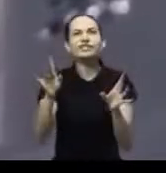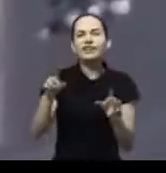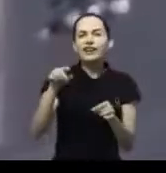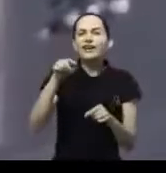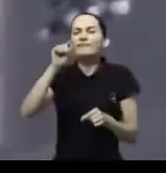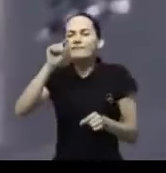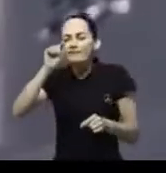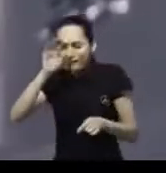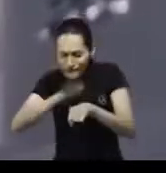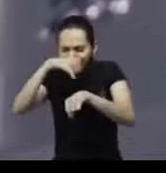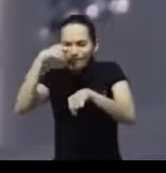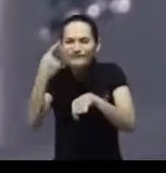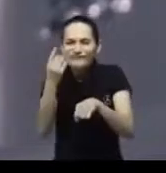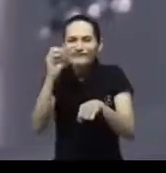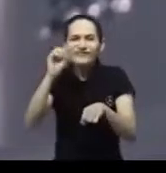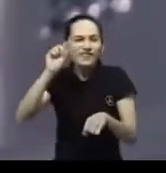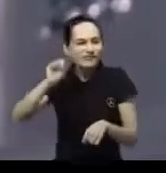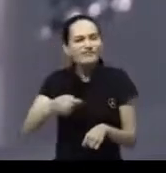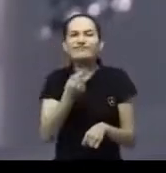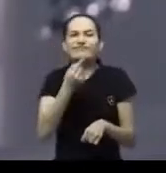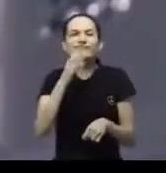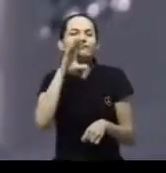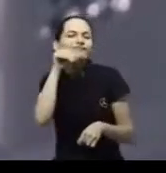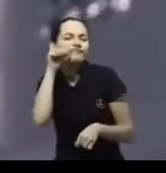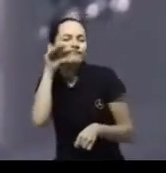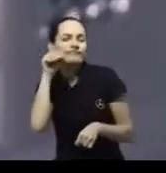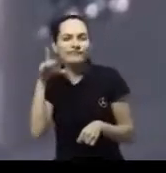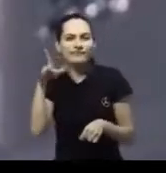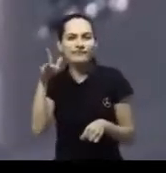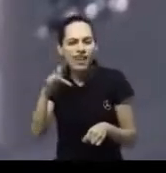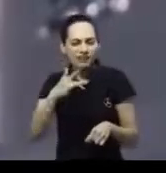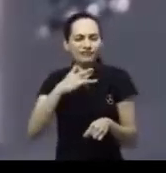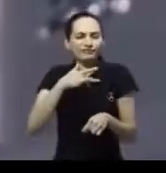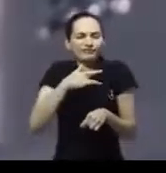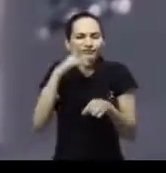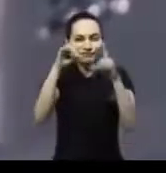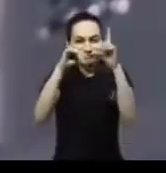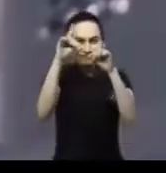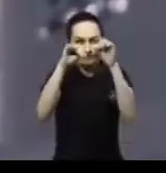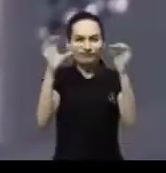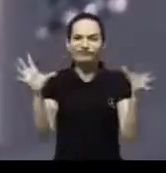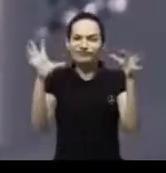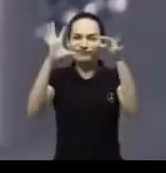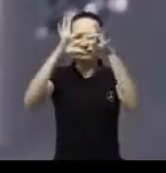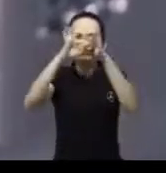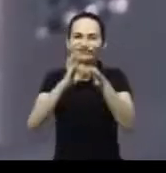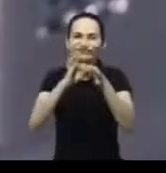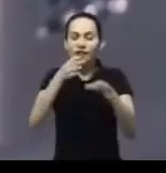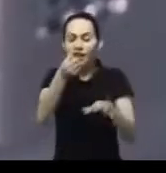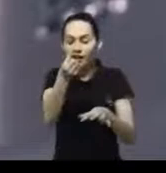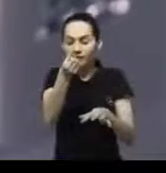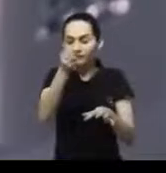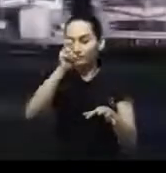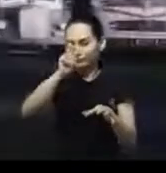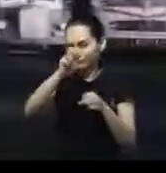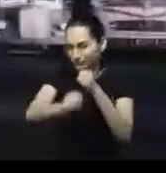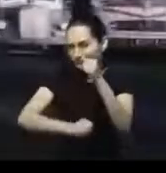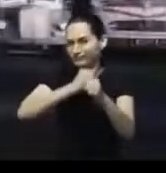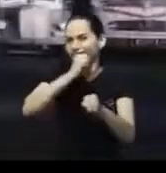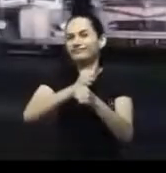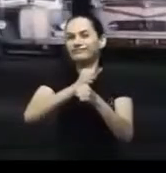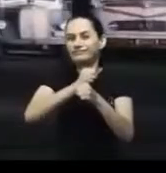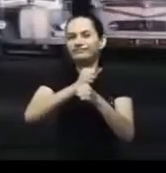mais de 10 mil colaboradores e essa paixão pela estrela que nos une a 65